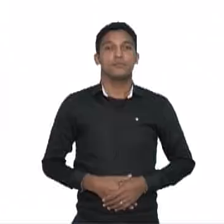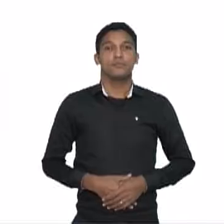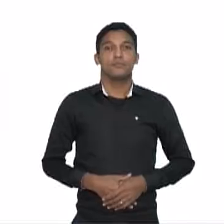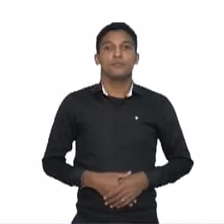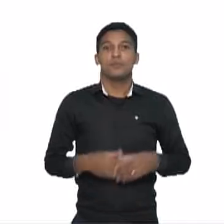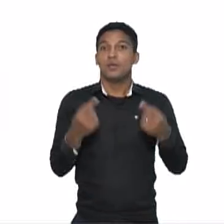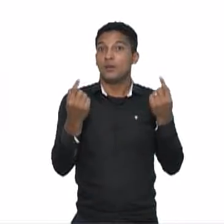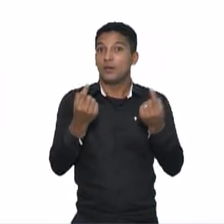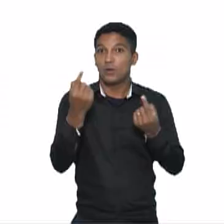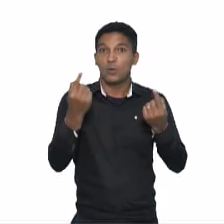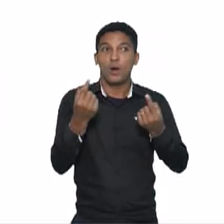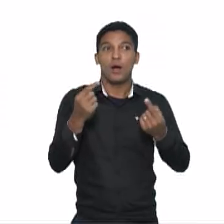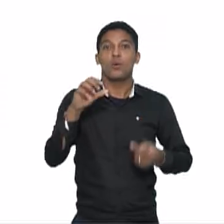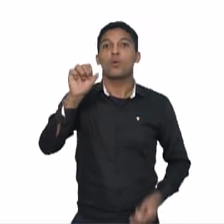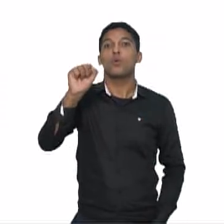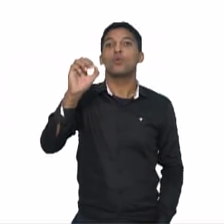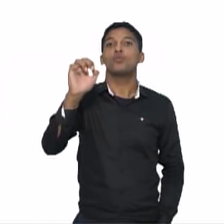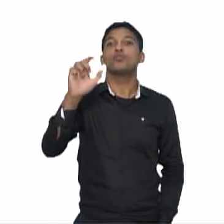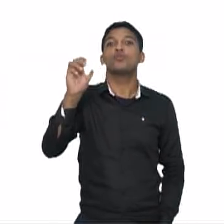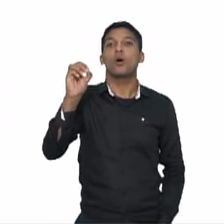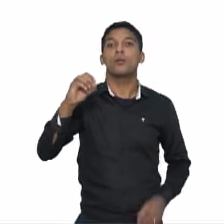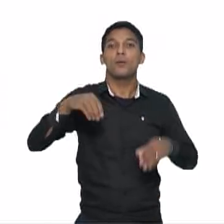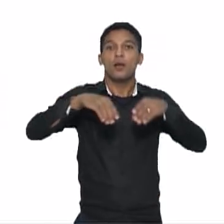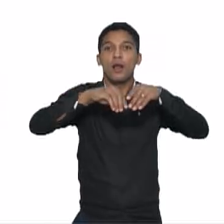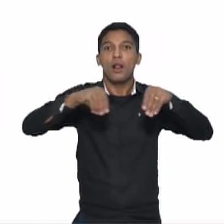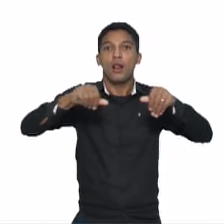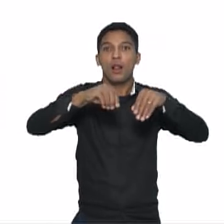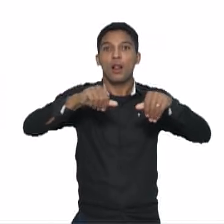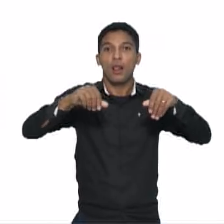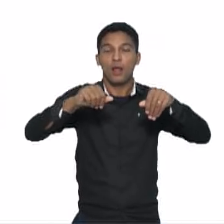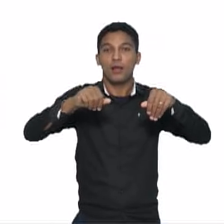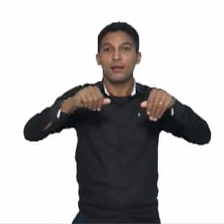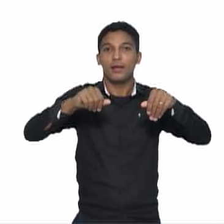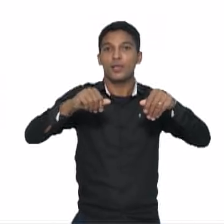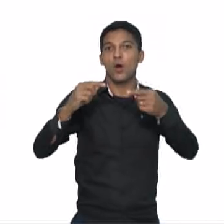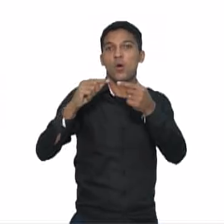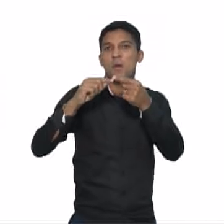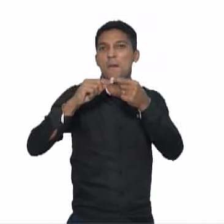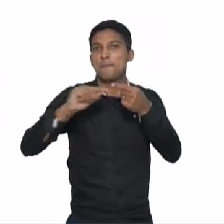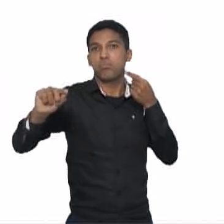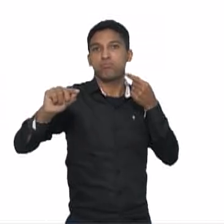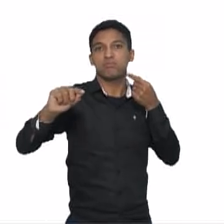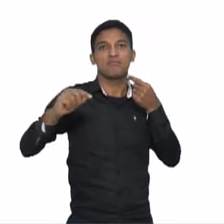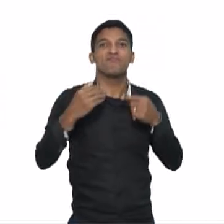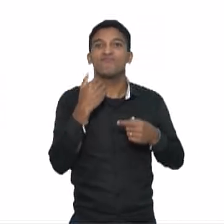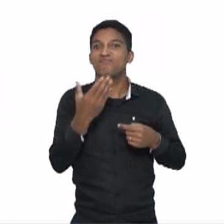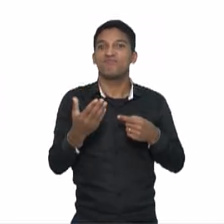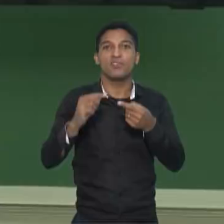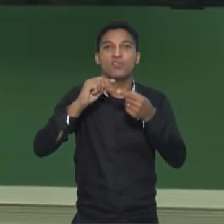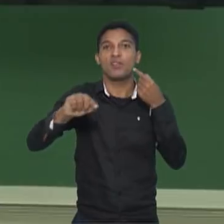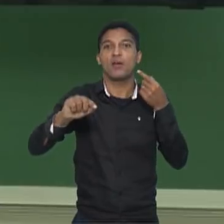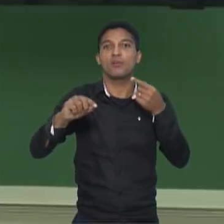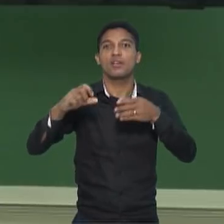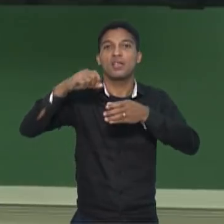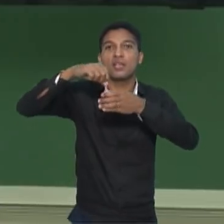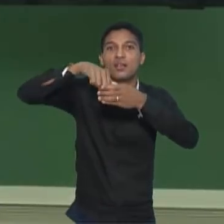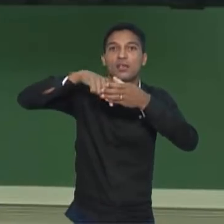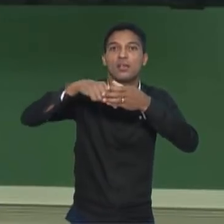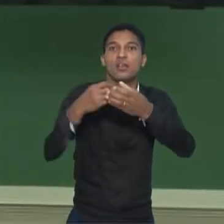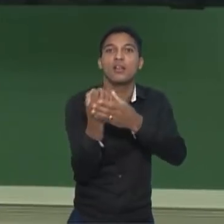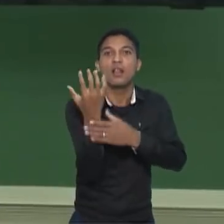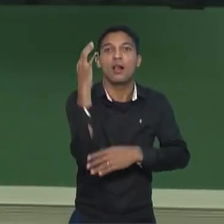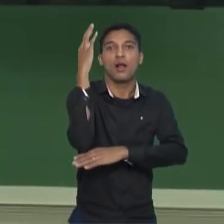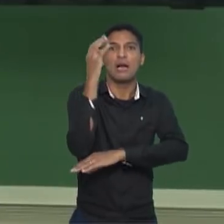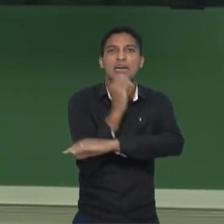Qual é o solo estudado menos indicado para a prática da agricultura? Por quê?